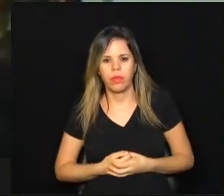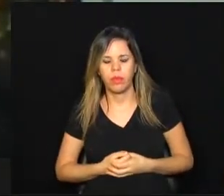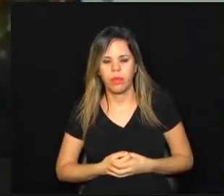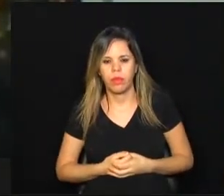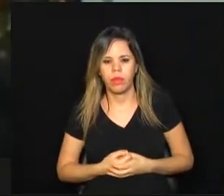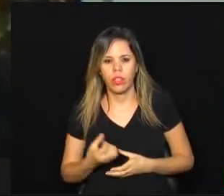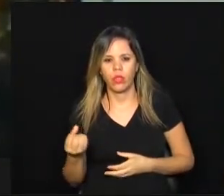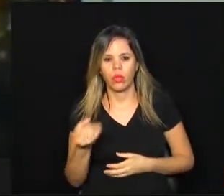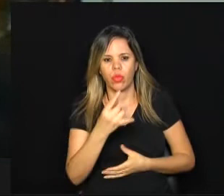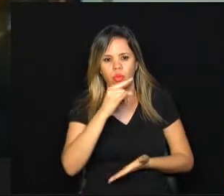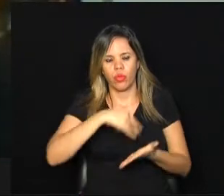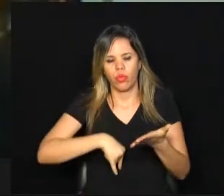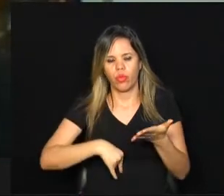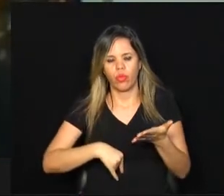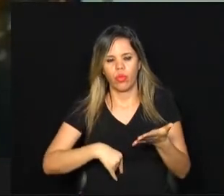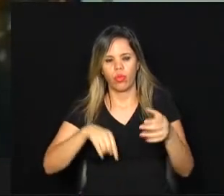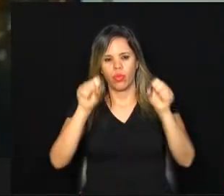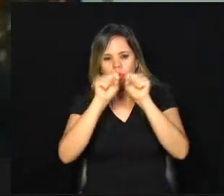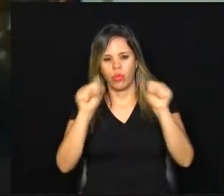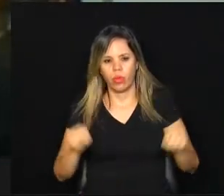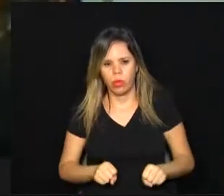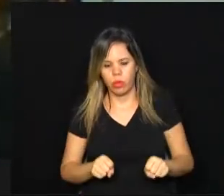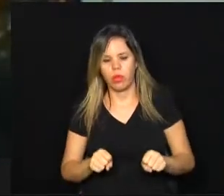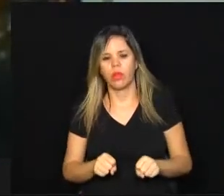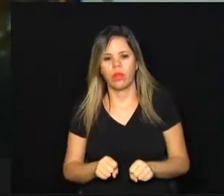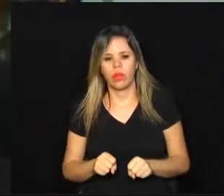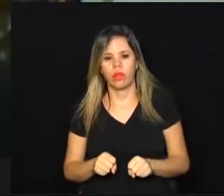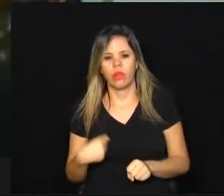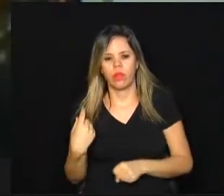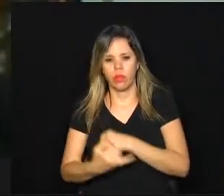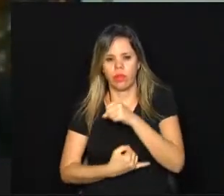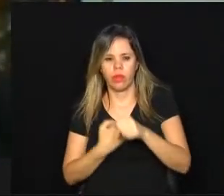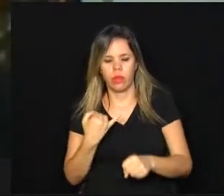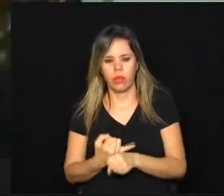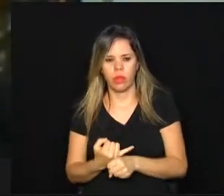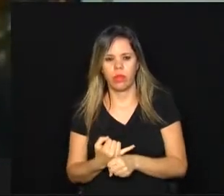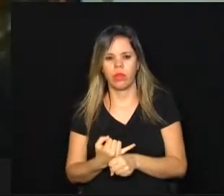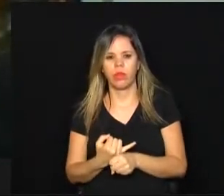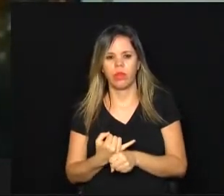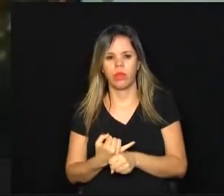novo documento sobre o sistema Cantareira, está no nosso site,